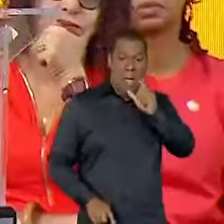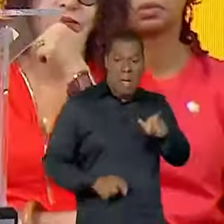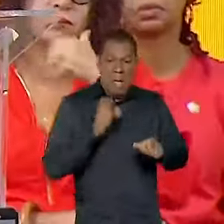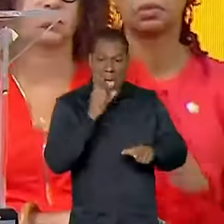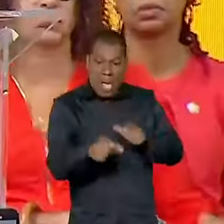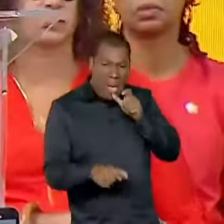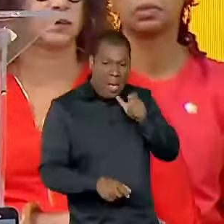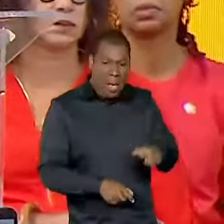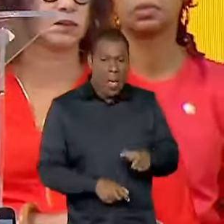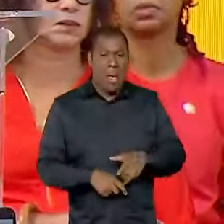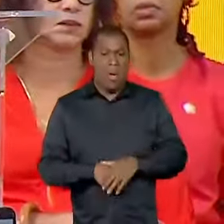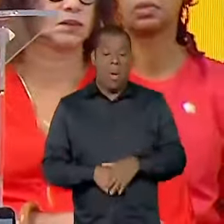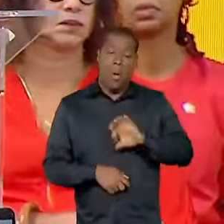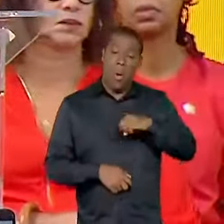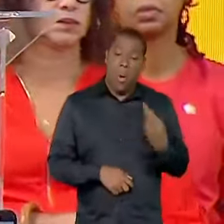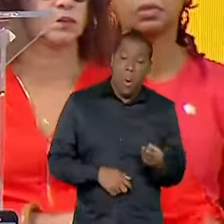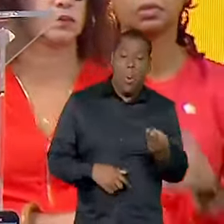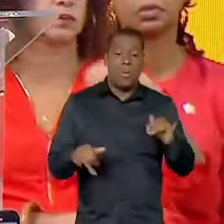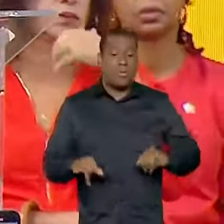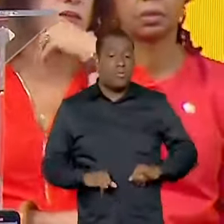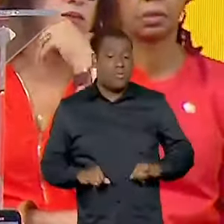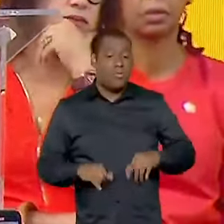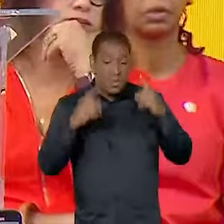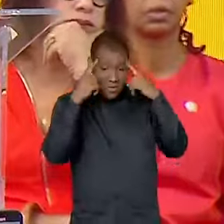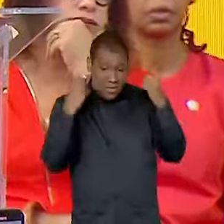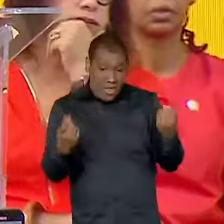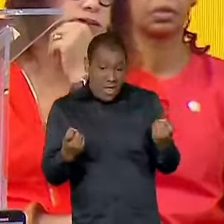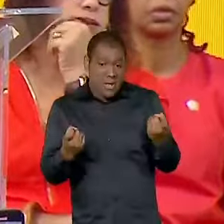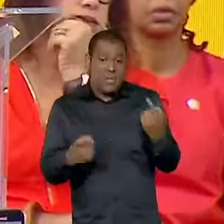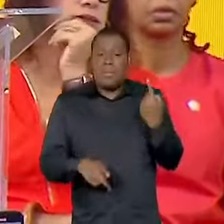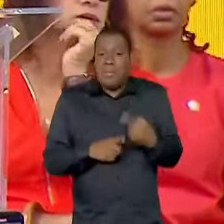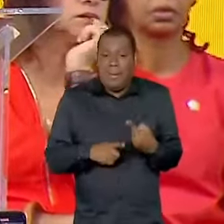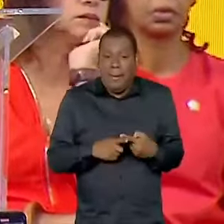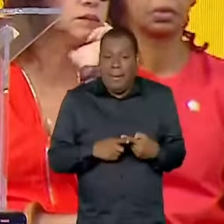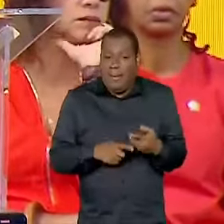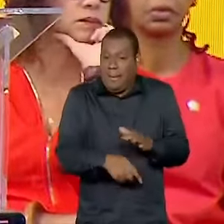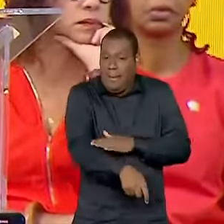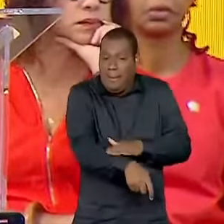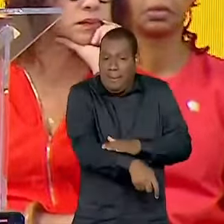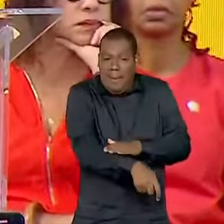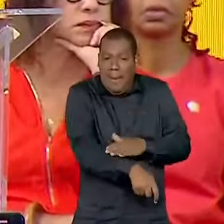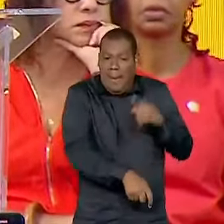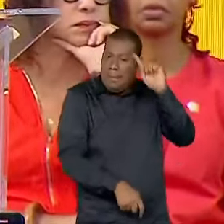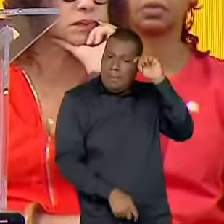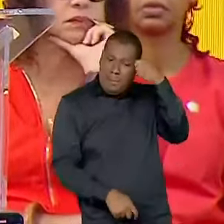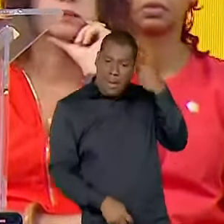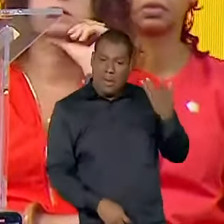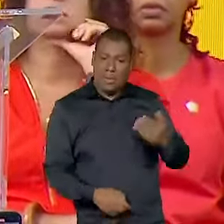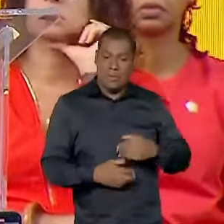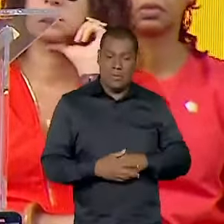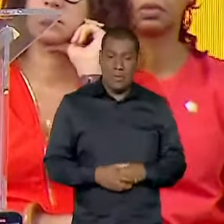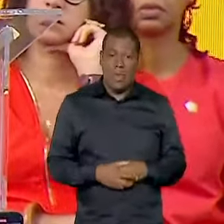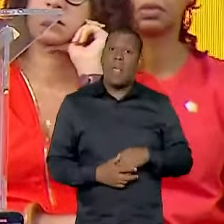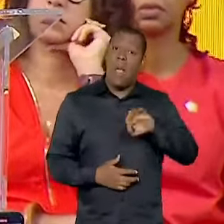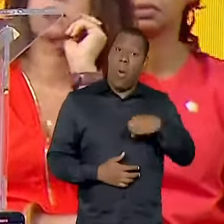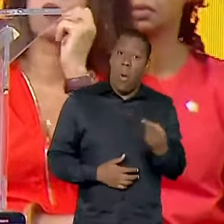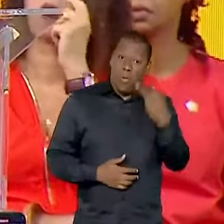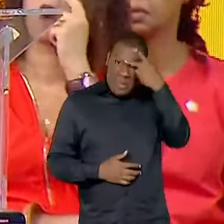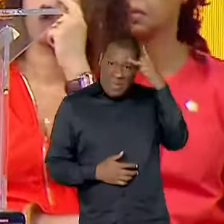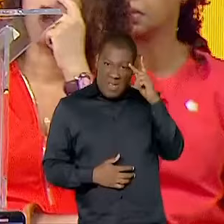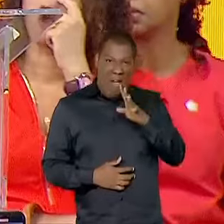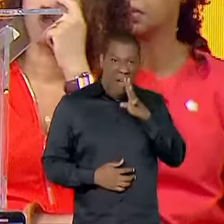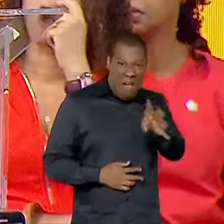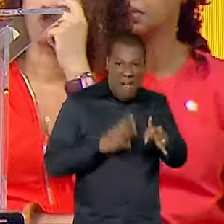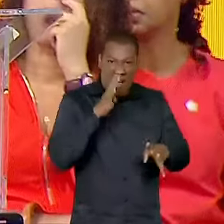única e exclusivamente por conta da cor da sua pele. Ou pior, confundida com bandido